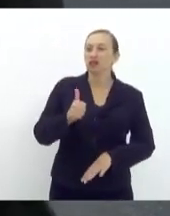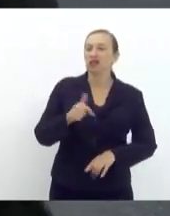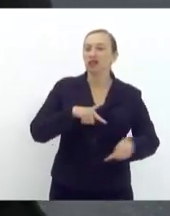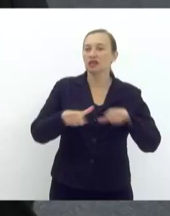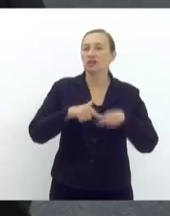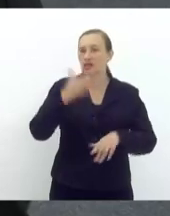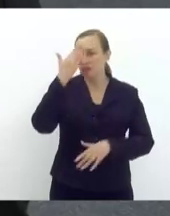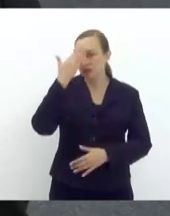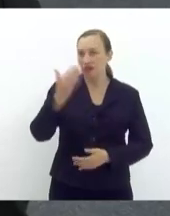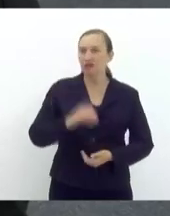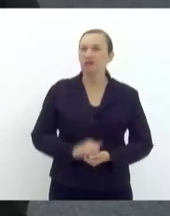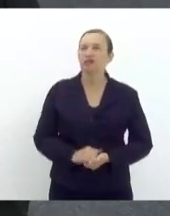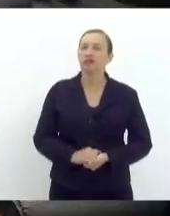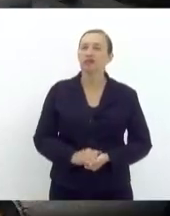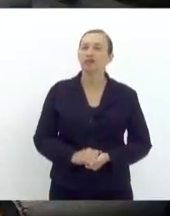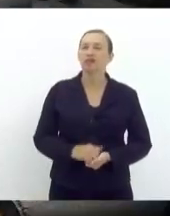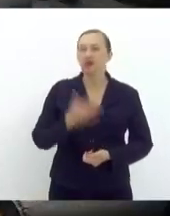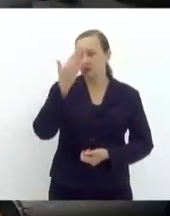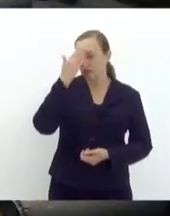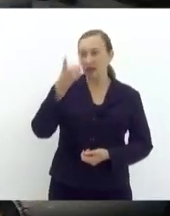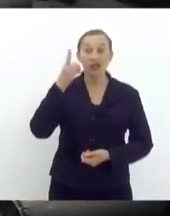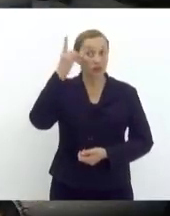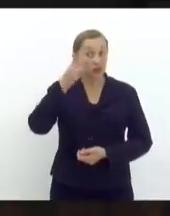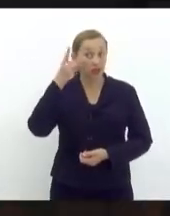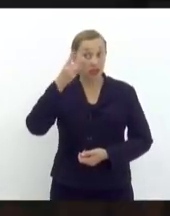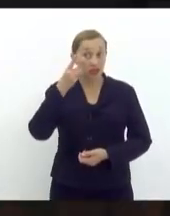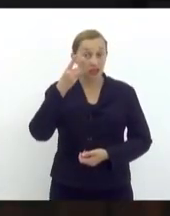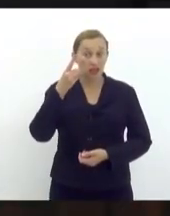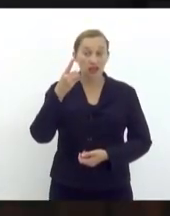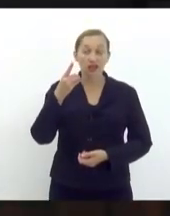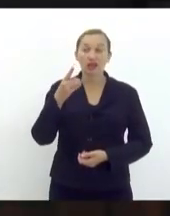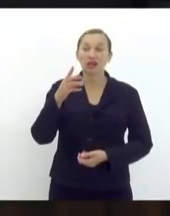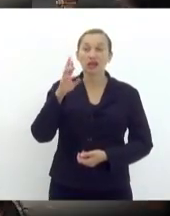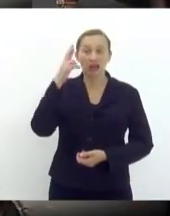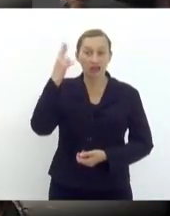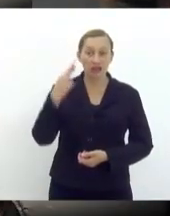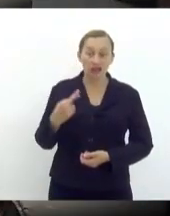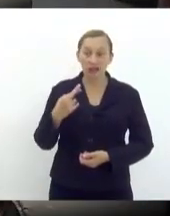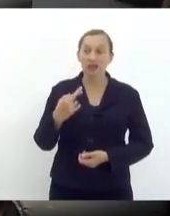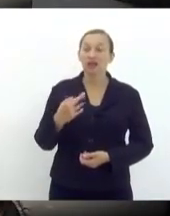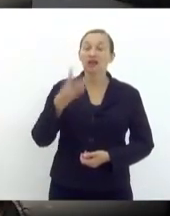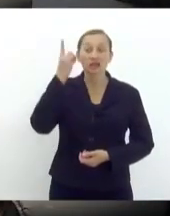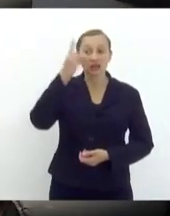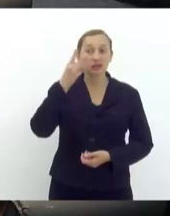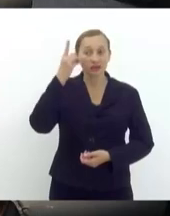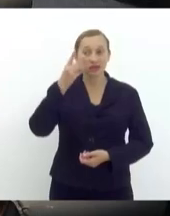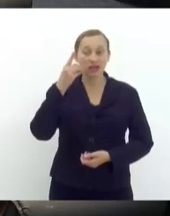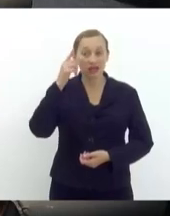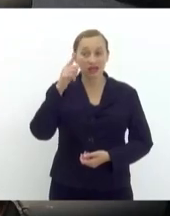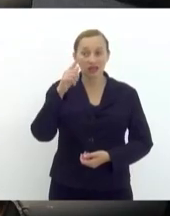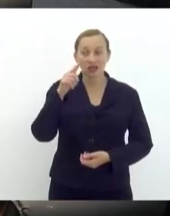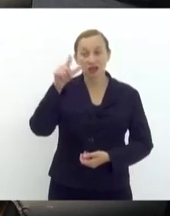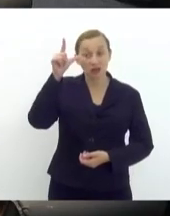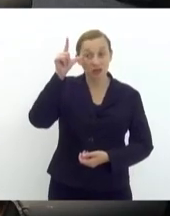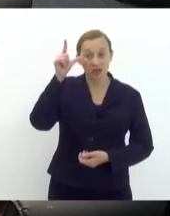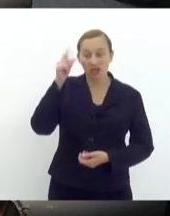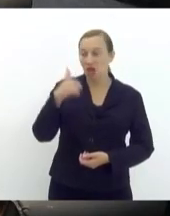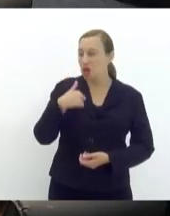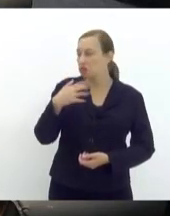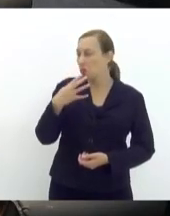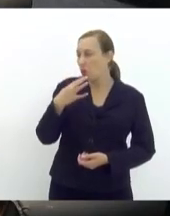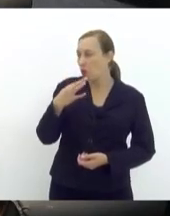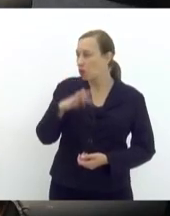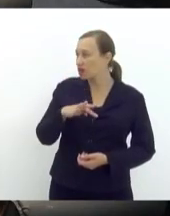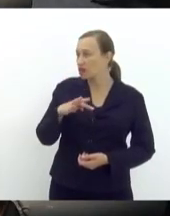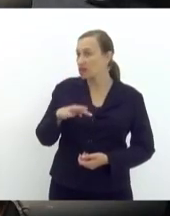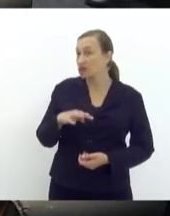Muito obrigado Deputado Renato é deputada Lucinha gente o primeiro e dizer que eu não tinha conhecimento do